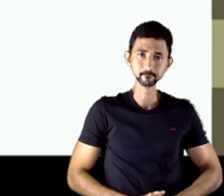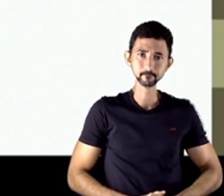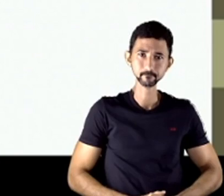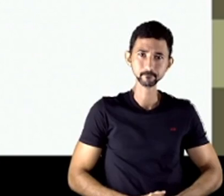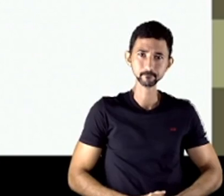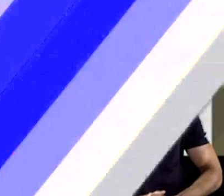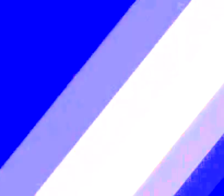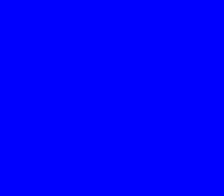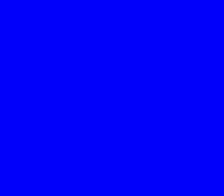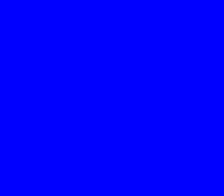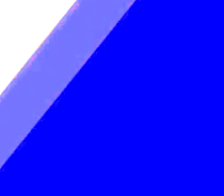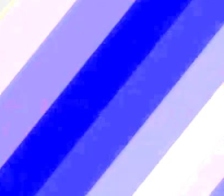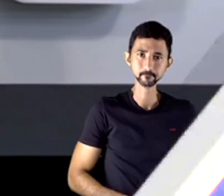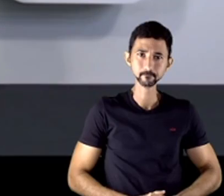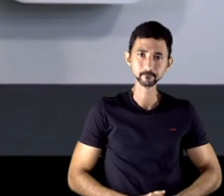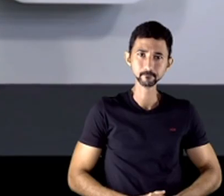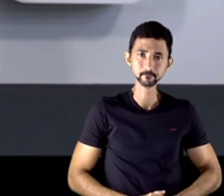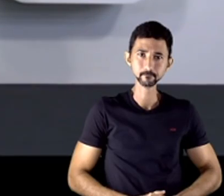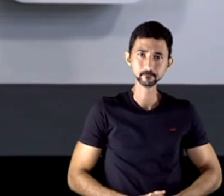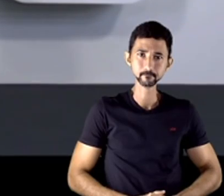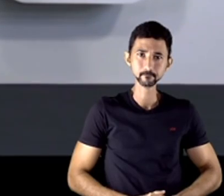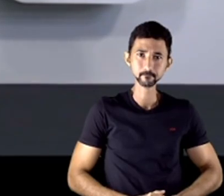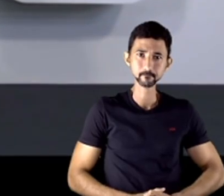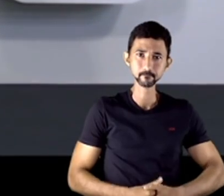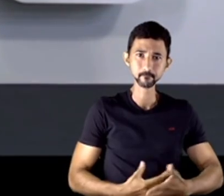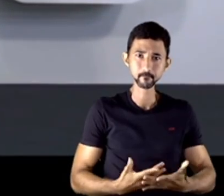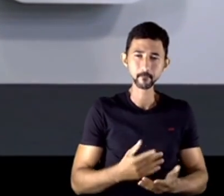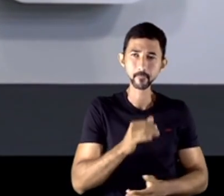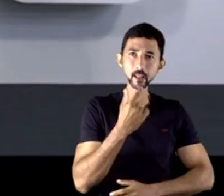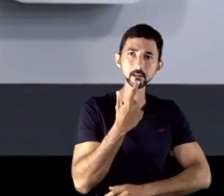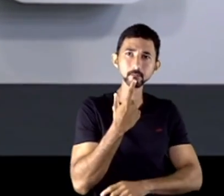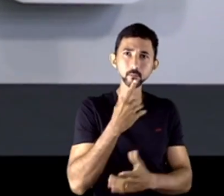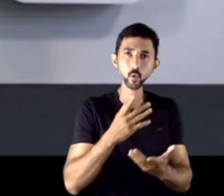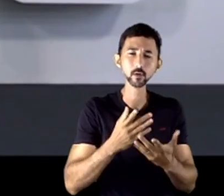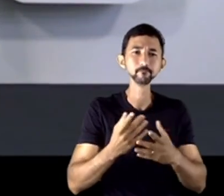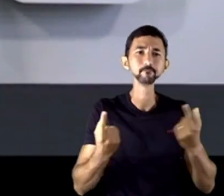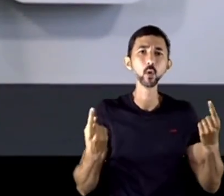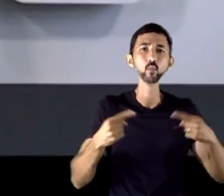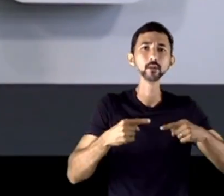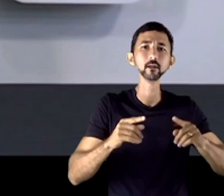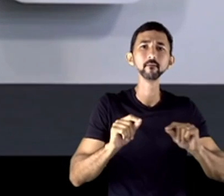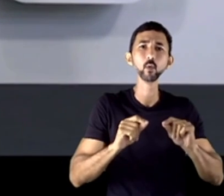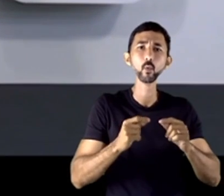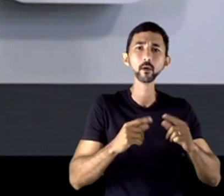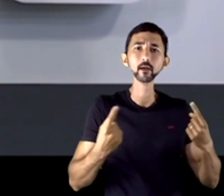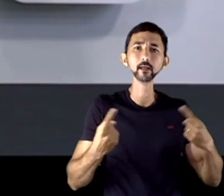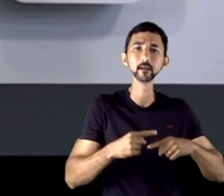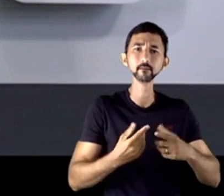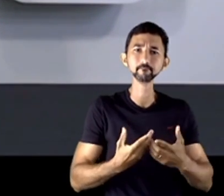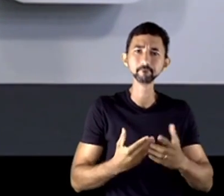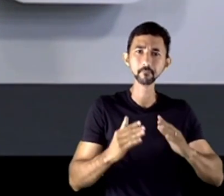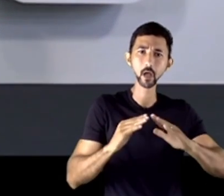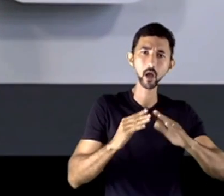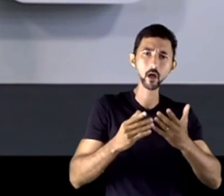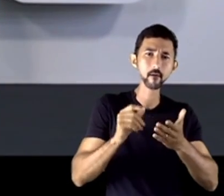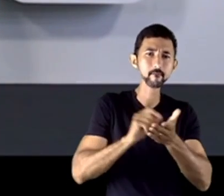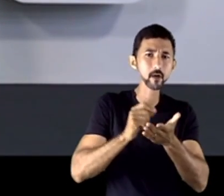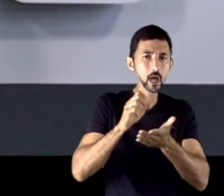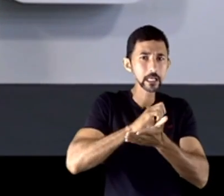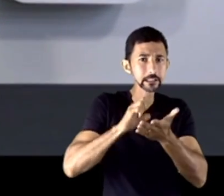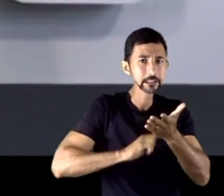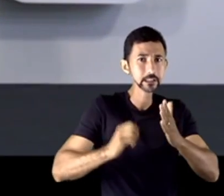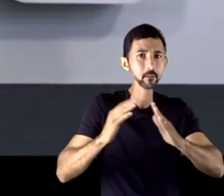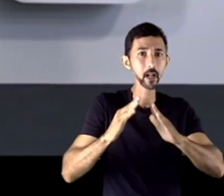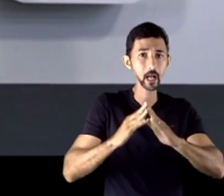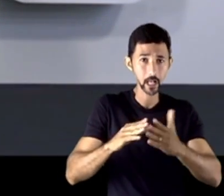Vem para mim de novo. Então, o que que você vai fazer? Qual o desafio? Qual o dever de casa? Que, na verdade,